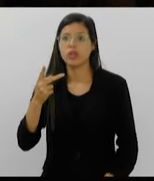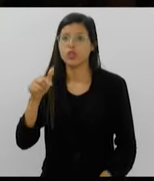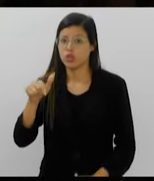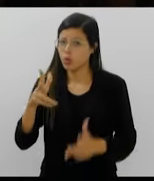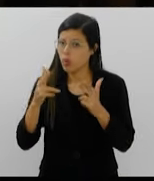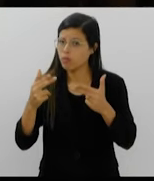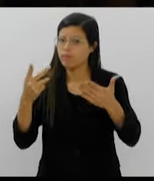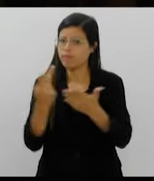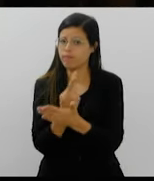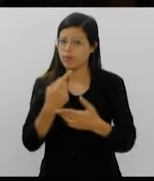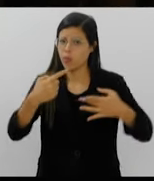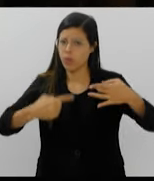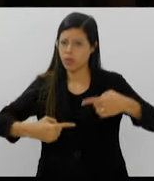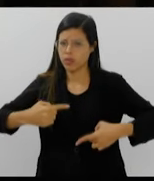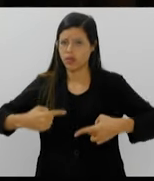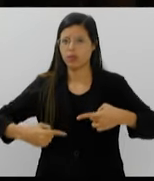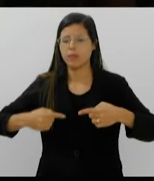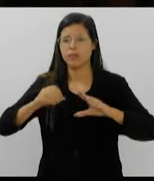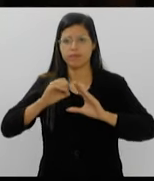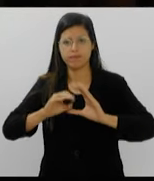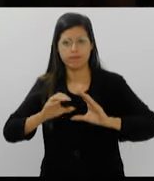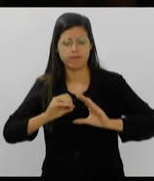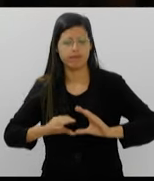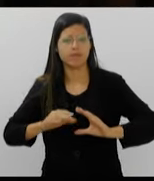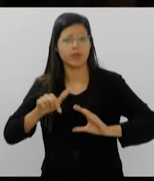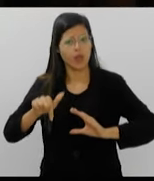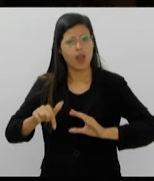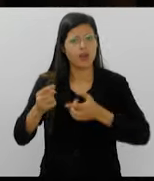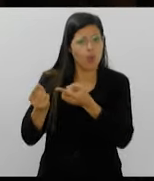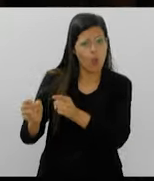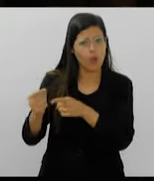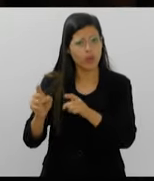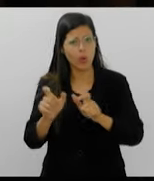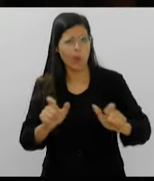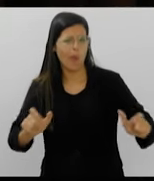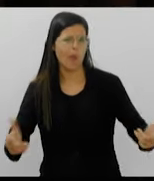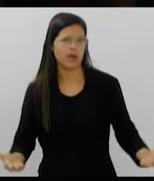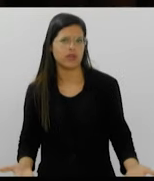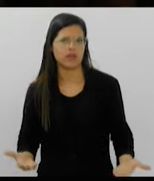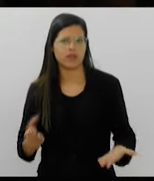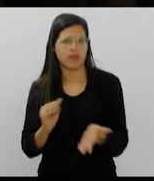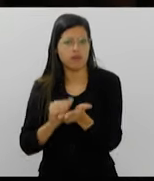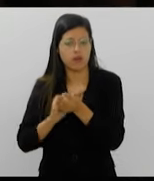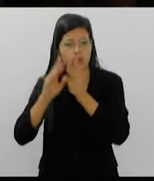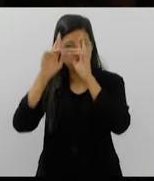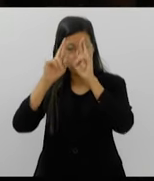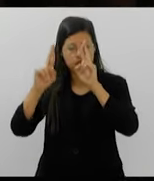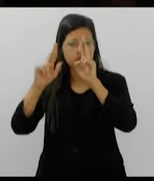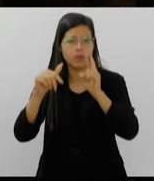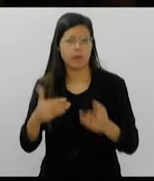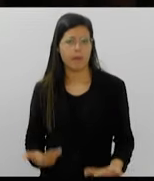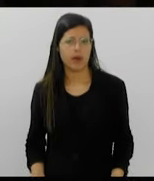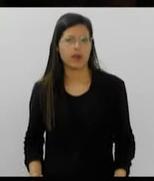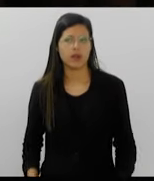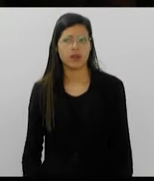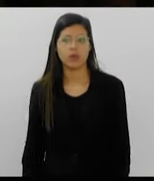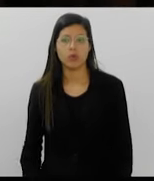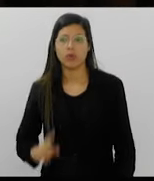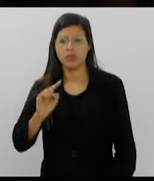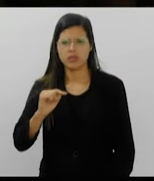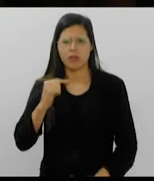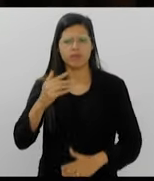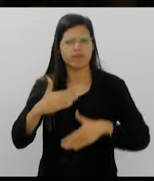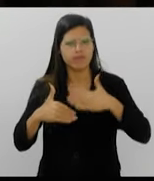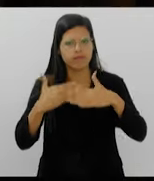Globo. Se isso não é bater abaixo da linha da cintura, eu não sei o que é bater abaixo da linha da cintura. Depois que o processo está todo